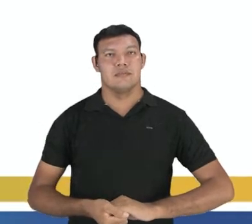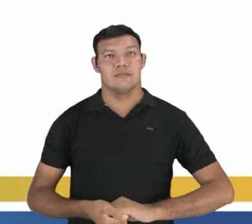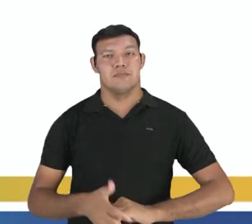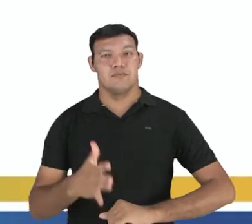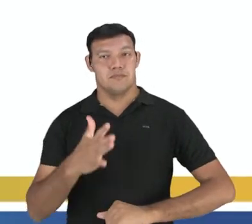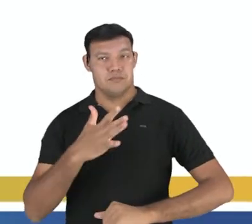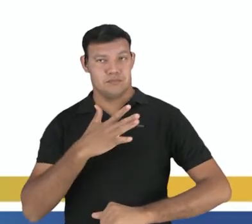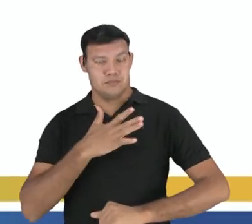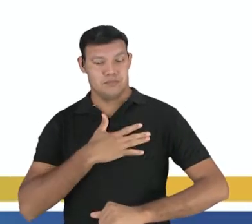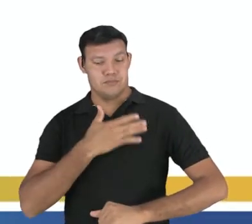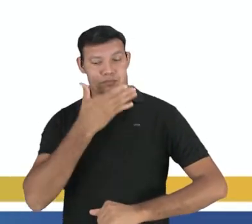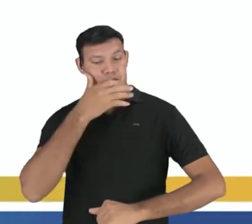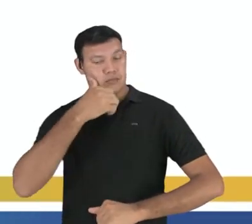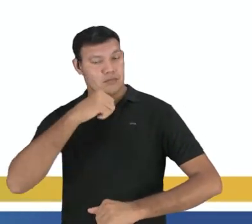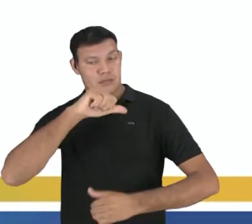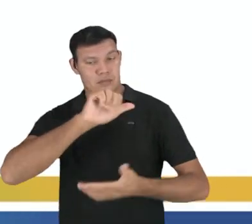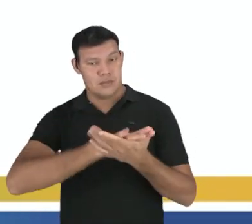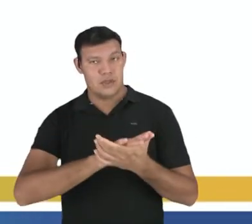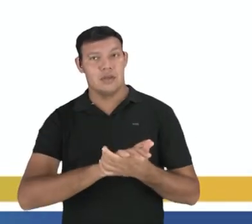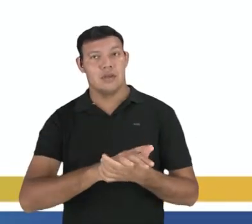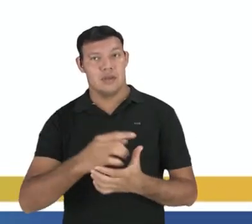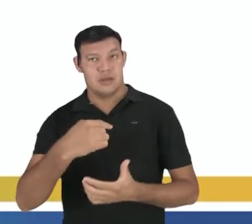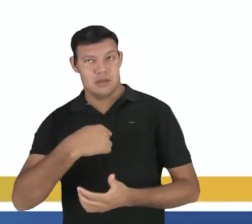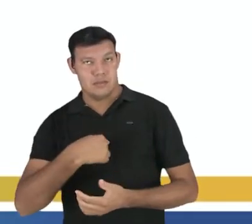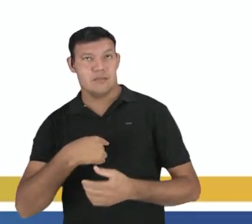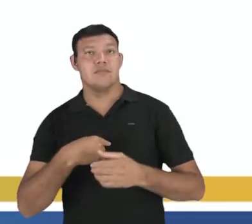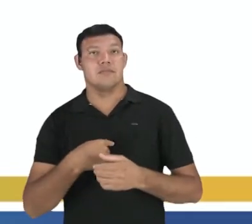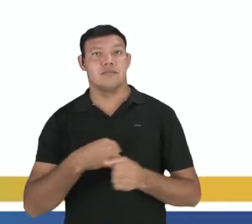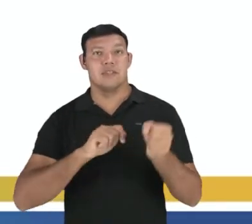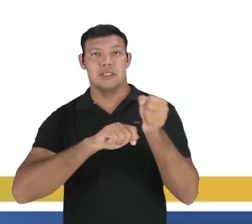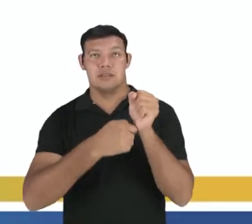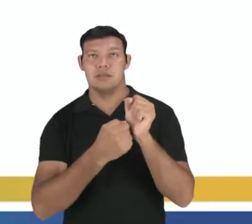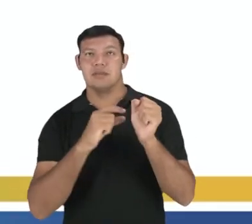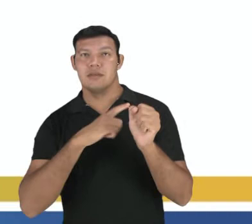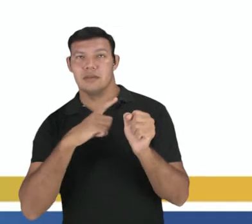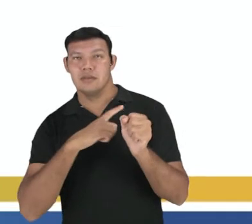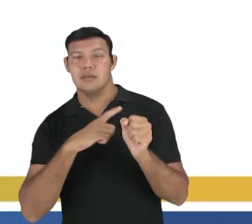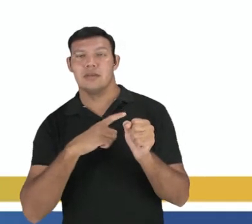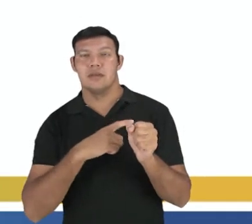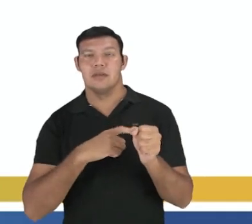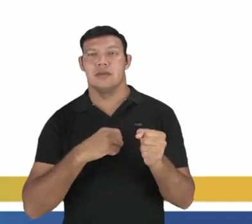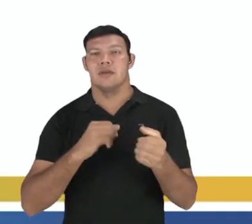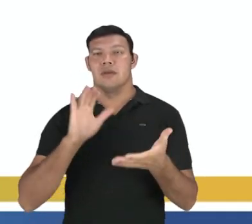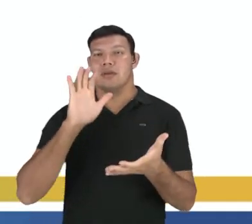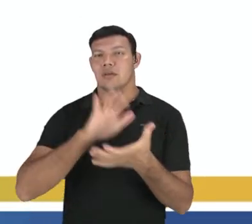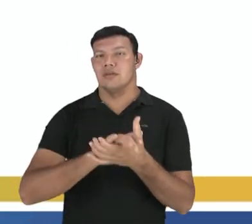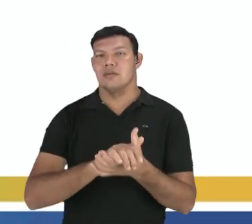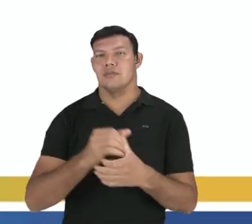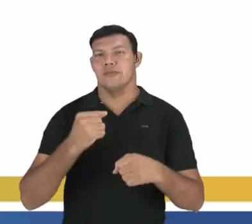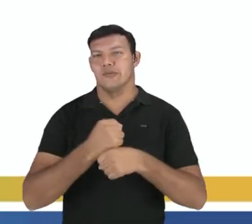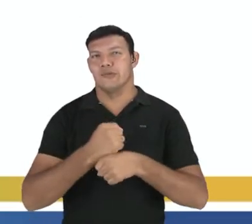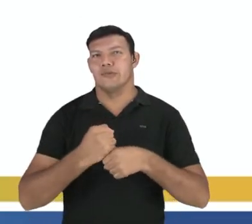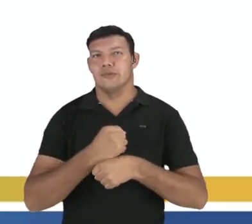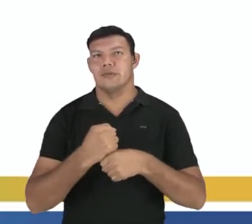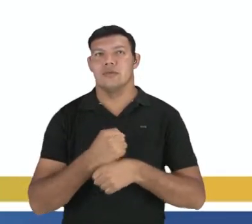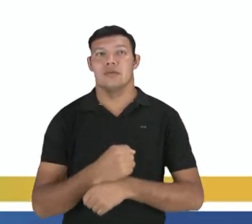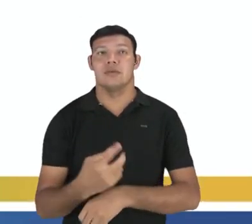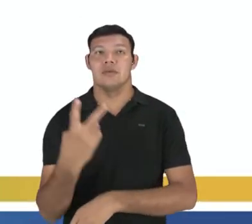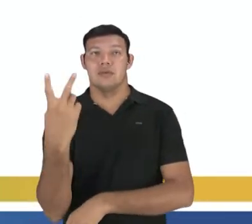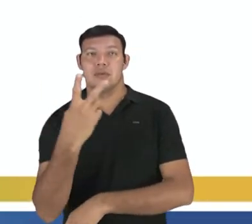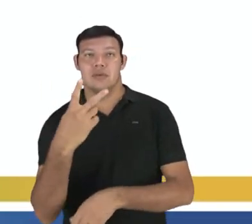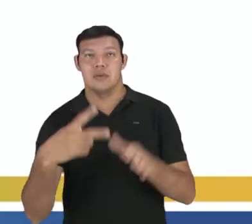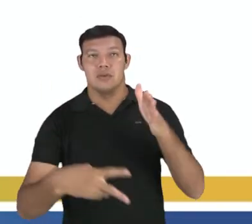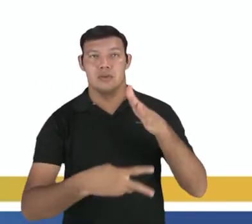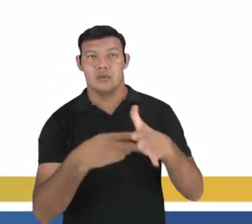Minha mulher e eu temos o segredo para fazer um casamento durar. 2 vezes por semana, vamos a